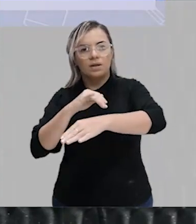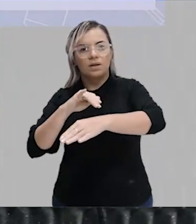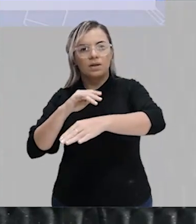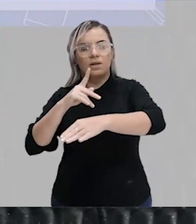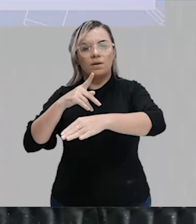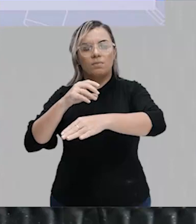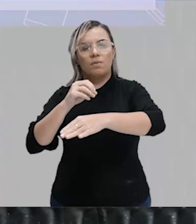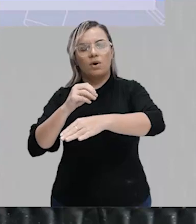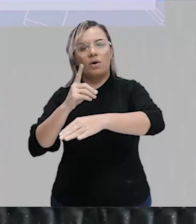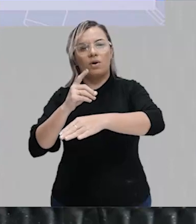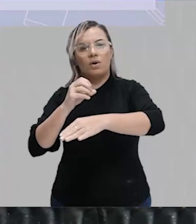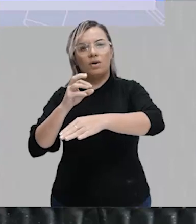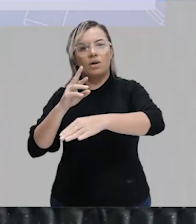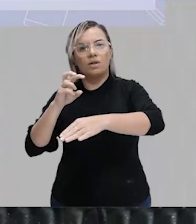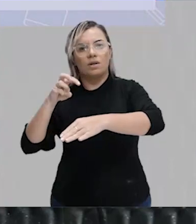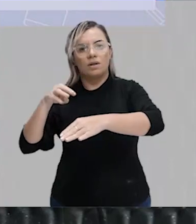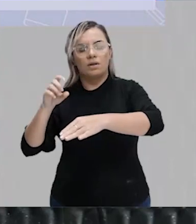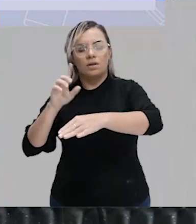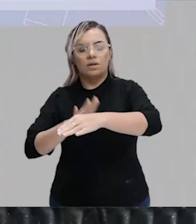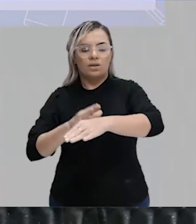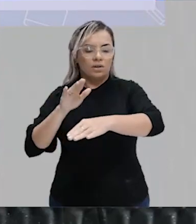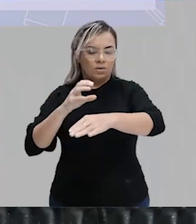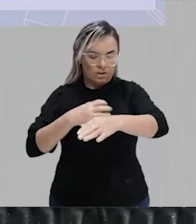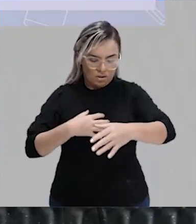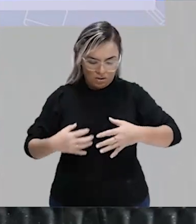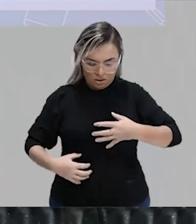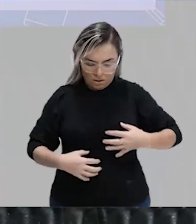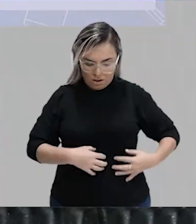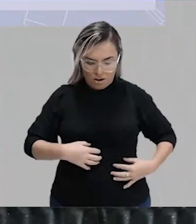cada órgão tem mais de um tecido, ok?